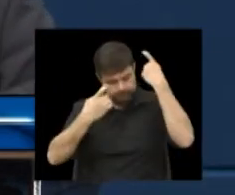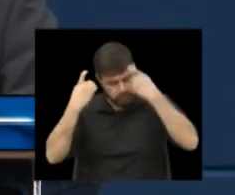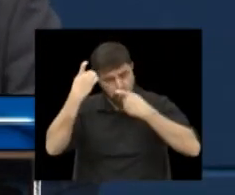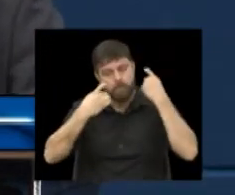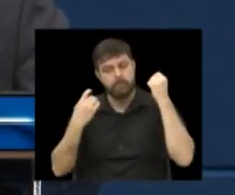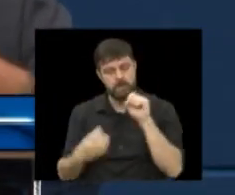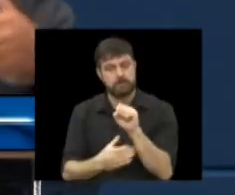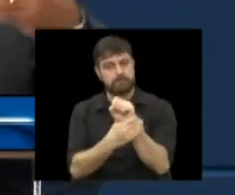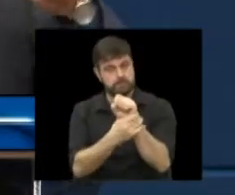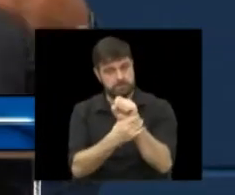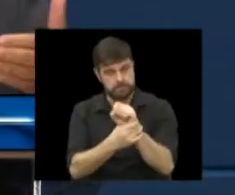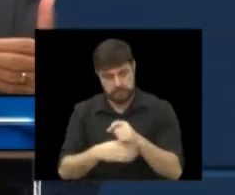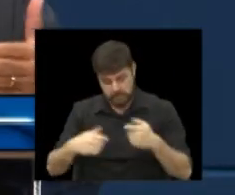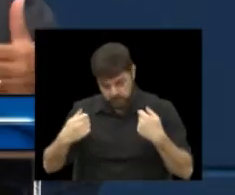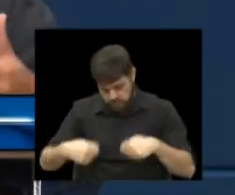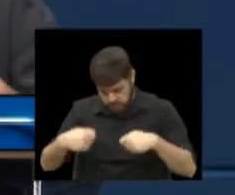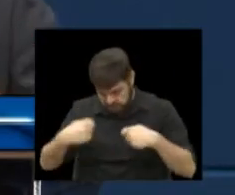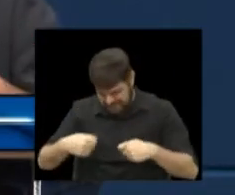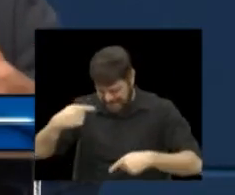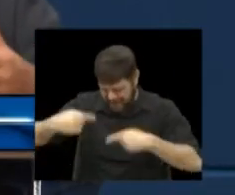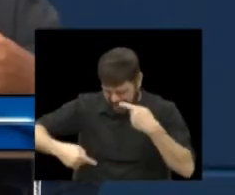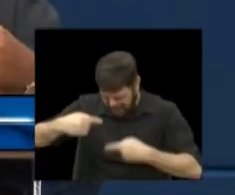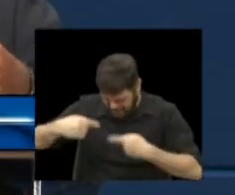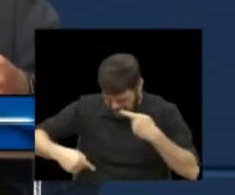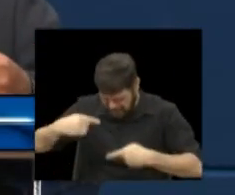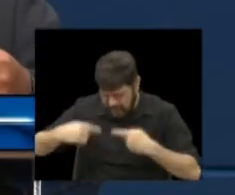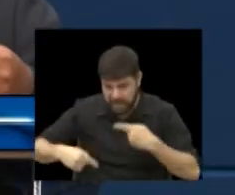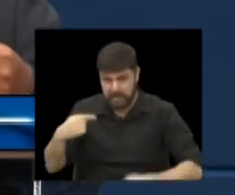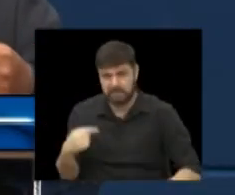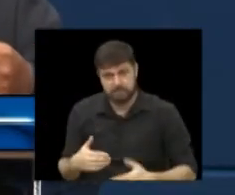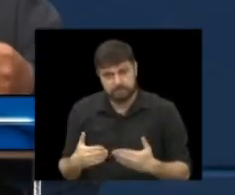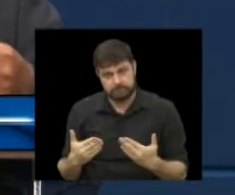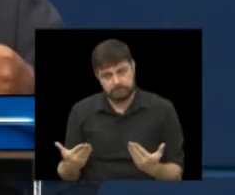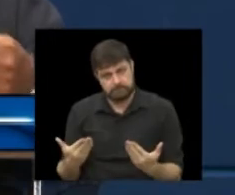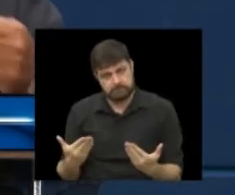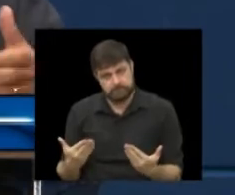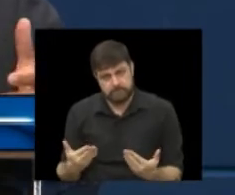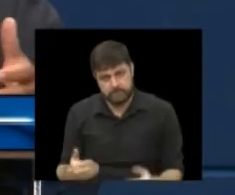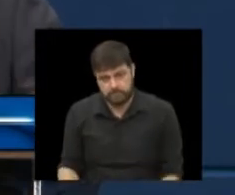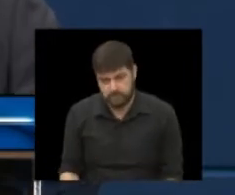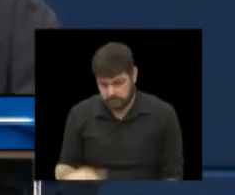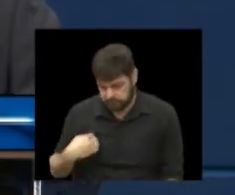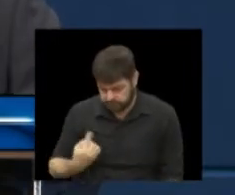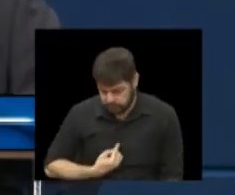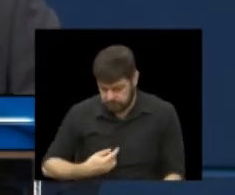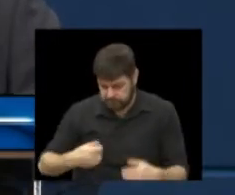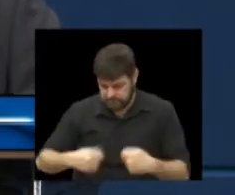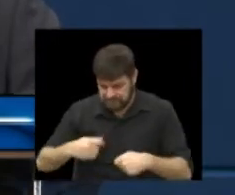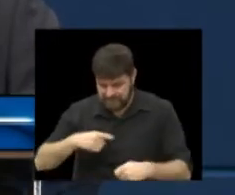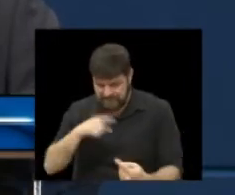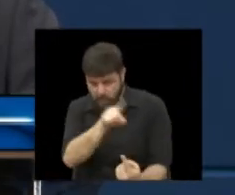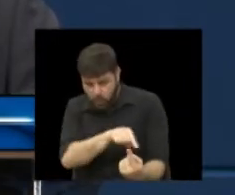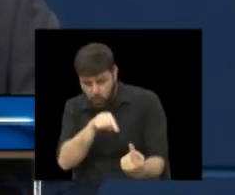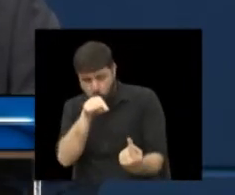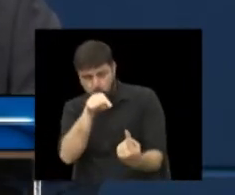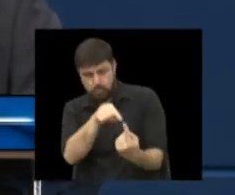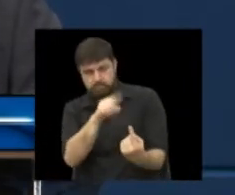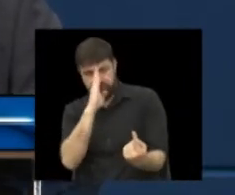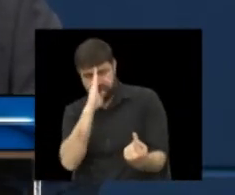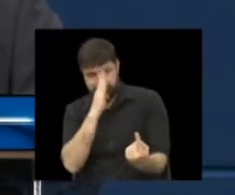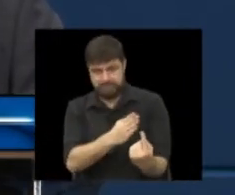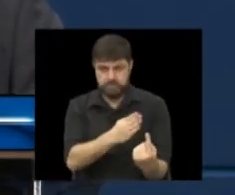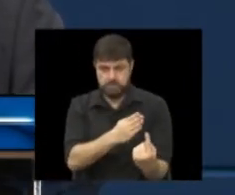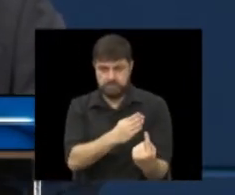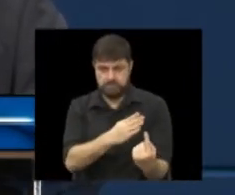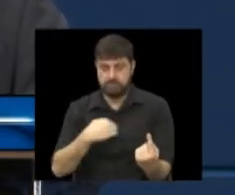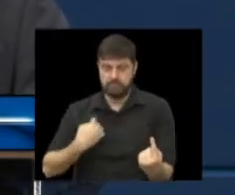realmente que tem que ser bastante discutido, mas que possamos ter objetividade. E eu acredito que